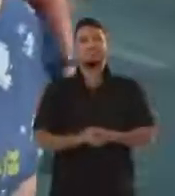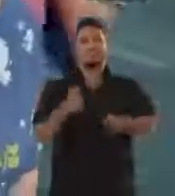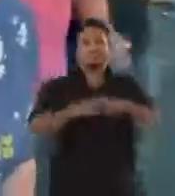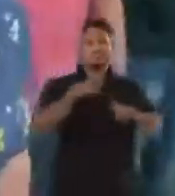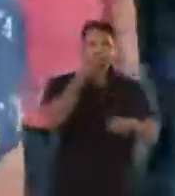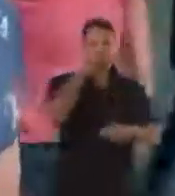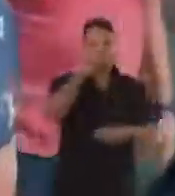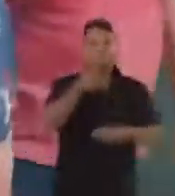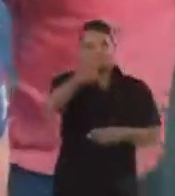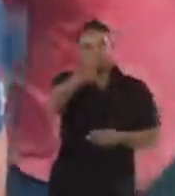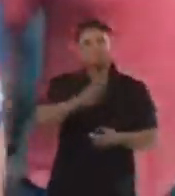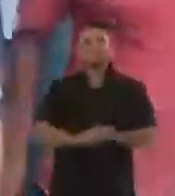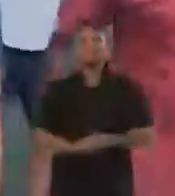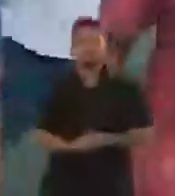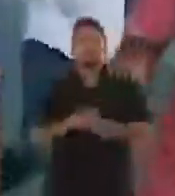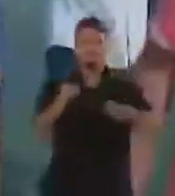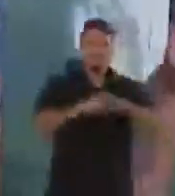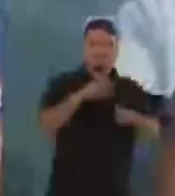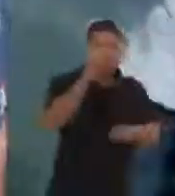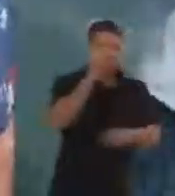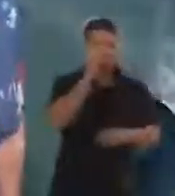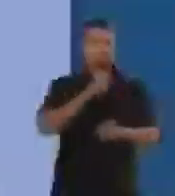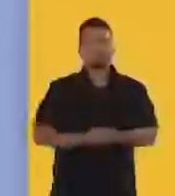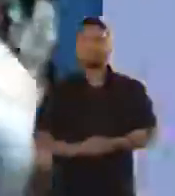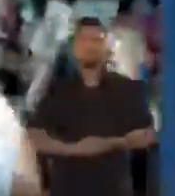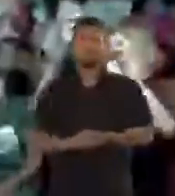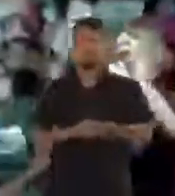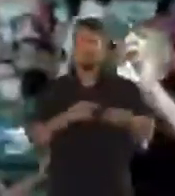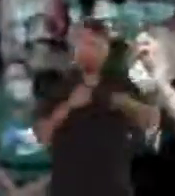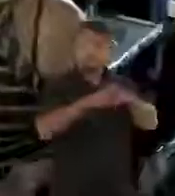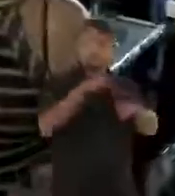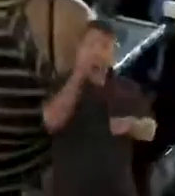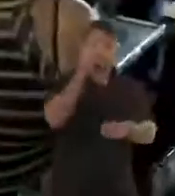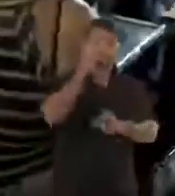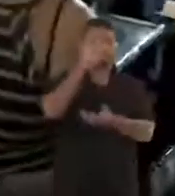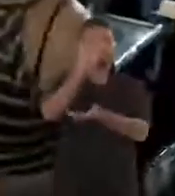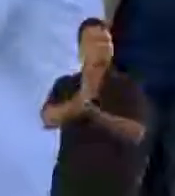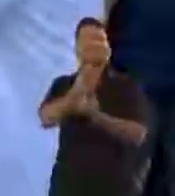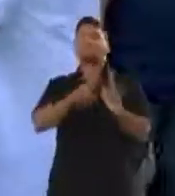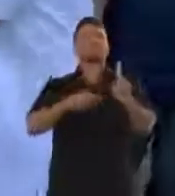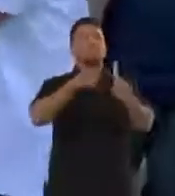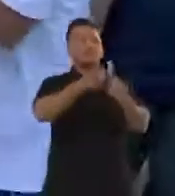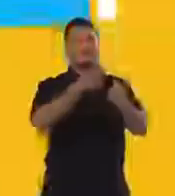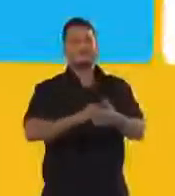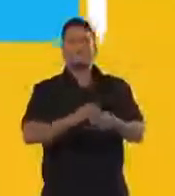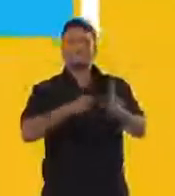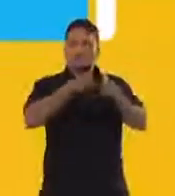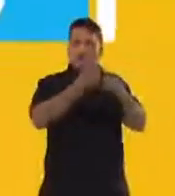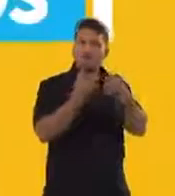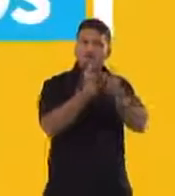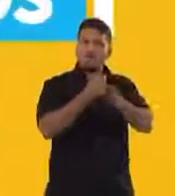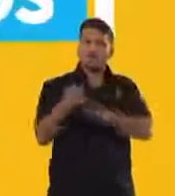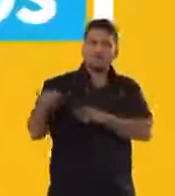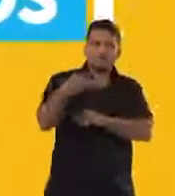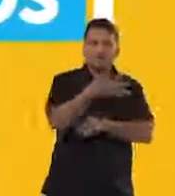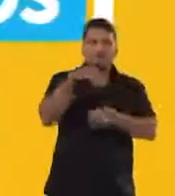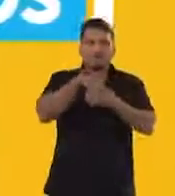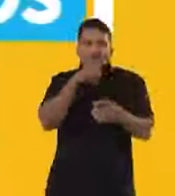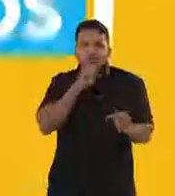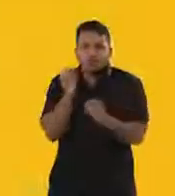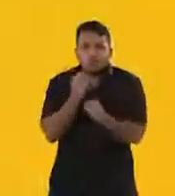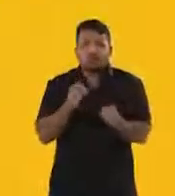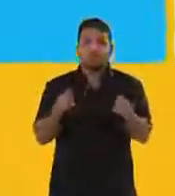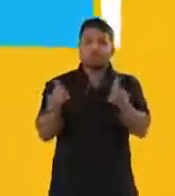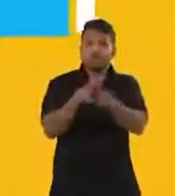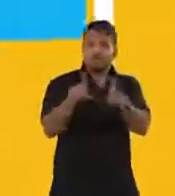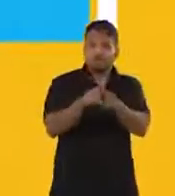Dia 15, é 15, Doutor Pessoa. Com o Doutor Pessoa, Teresina é mais. Mais ônibus novos e